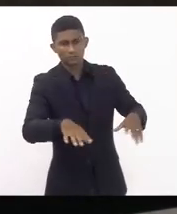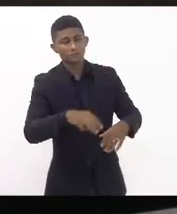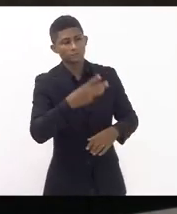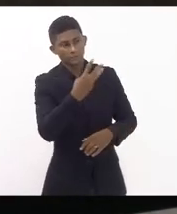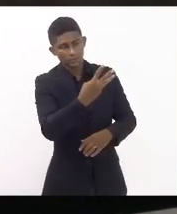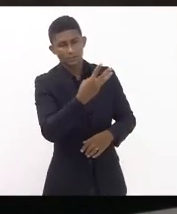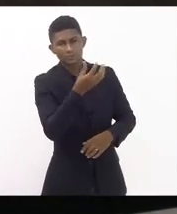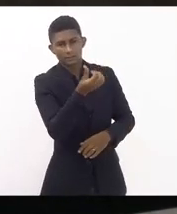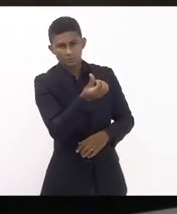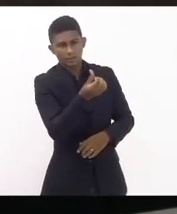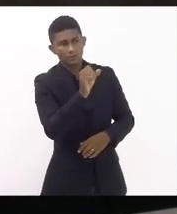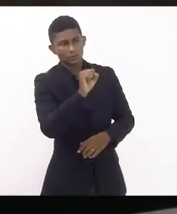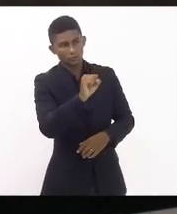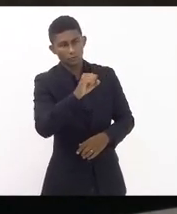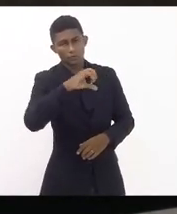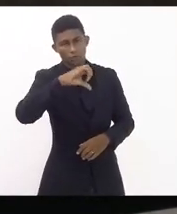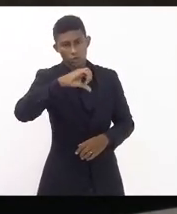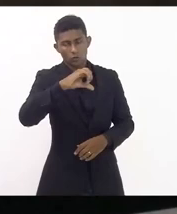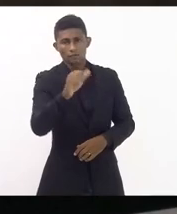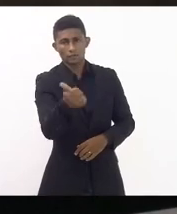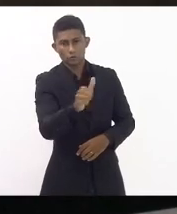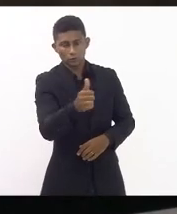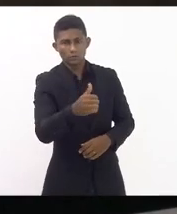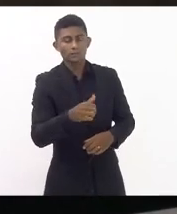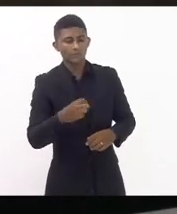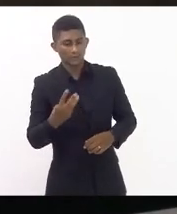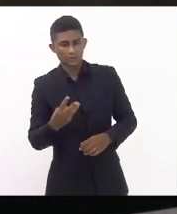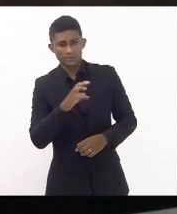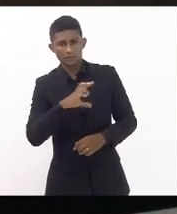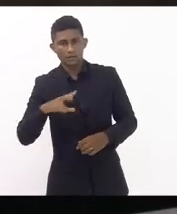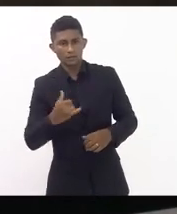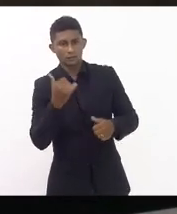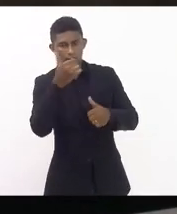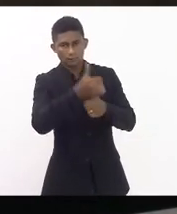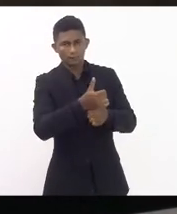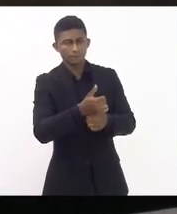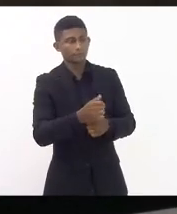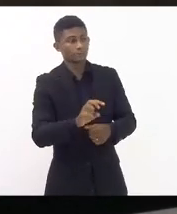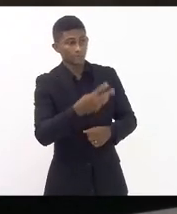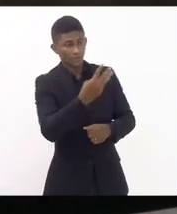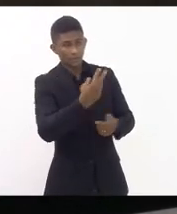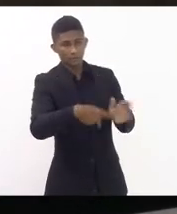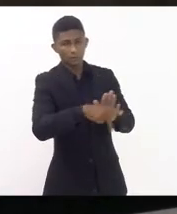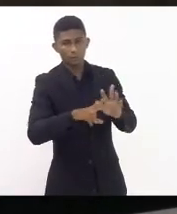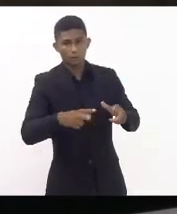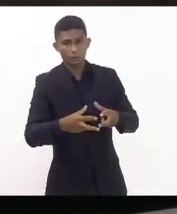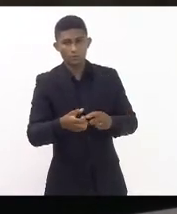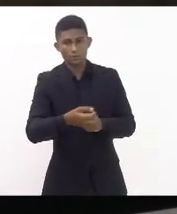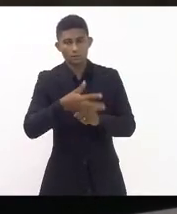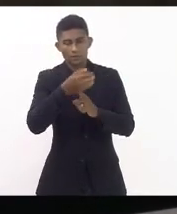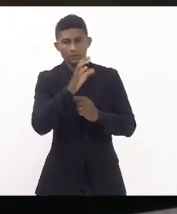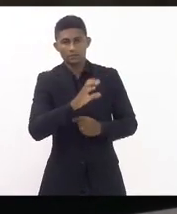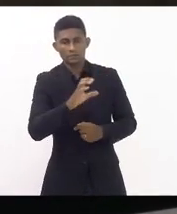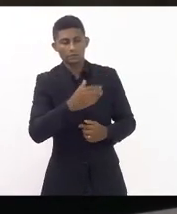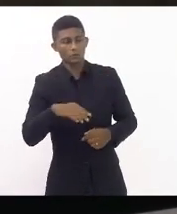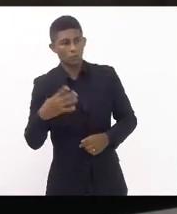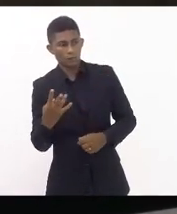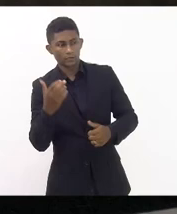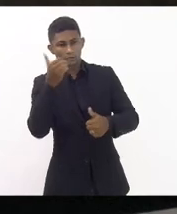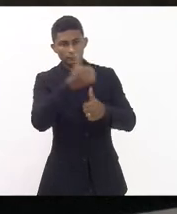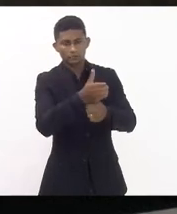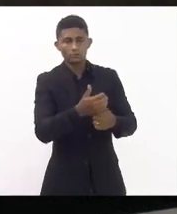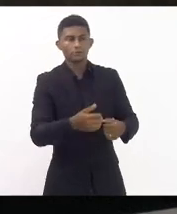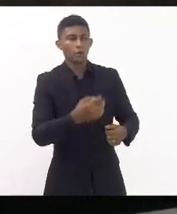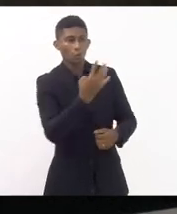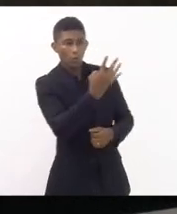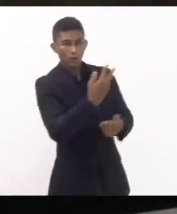6, 8, 9, 11 de plenário pela emenda 3 da CCJ, emenda 3 da Comissão de Ciência e Tecnologia pela emenda 4 da CCJ, emenda